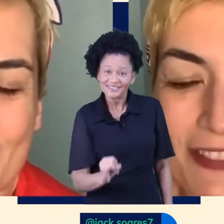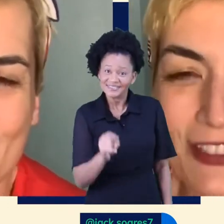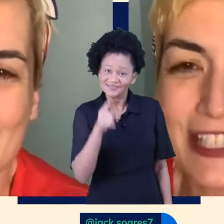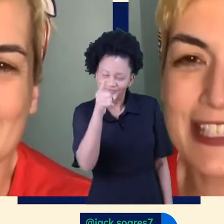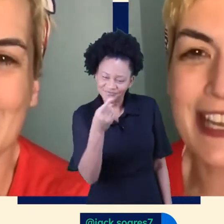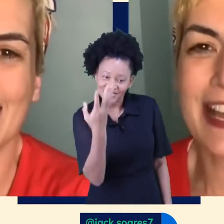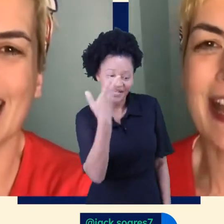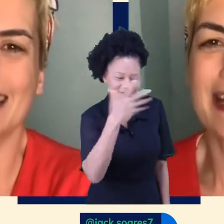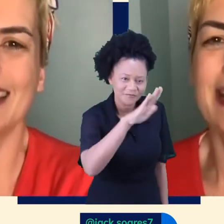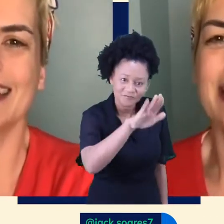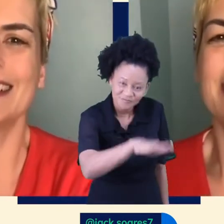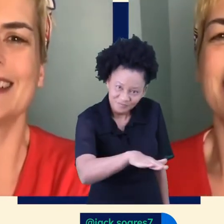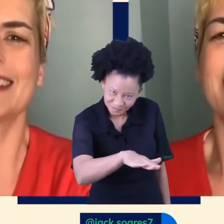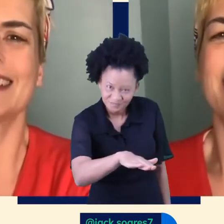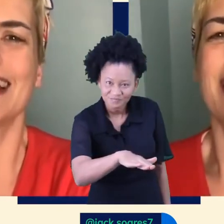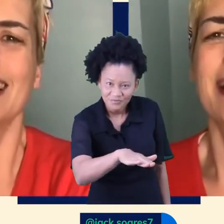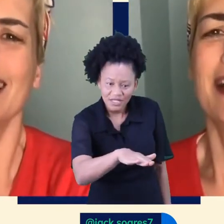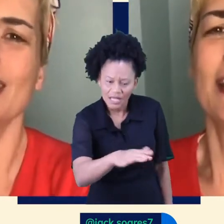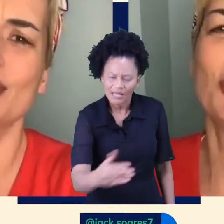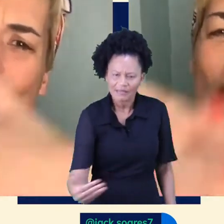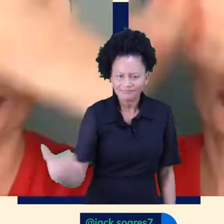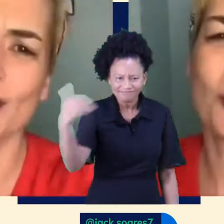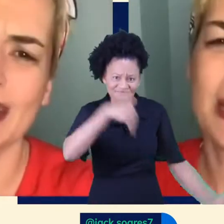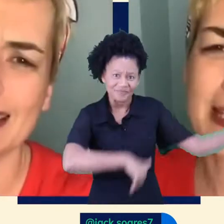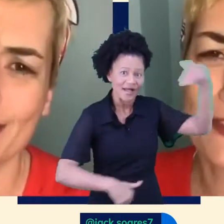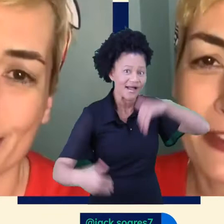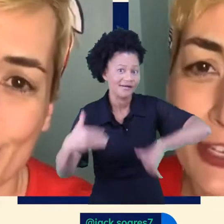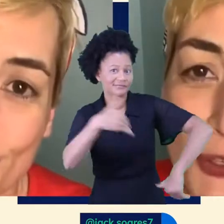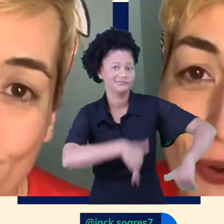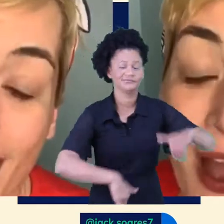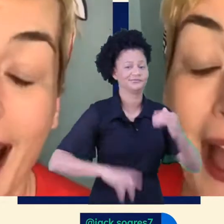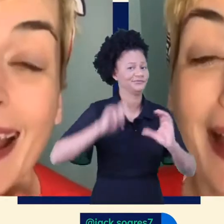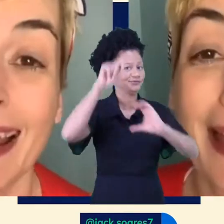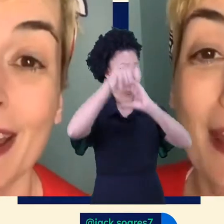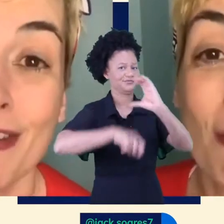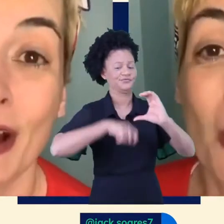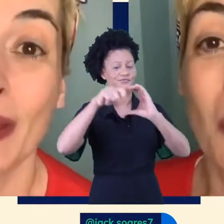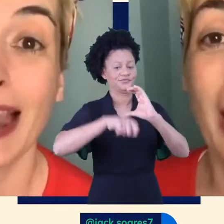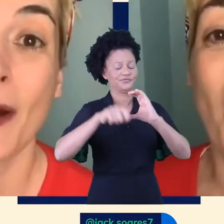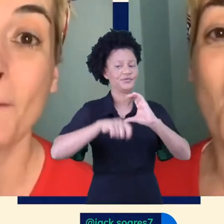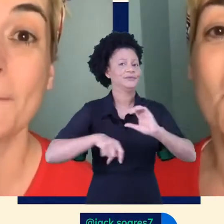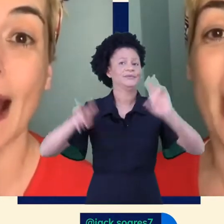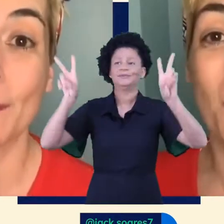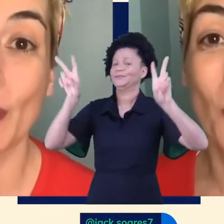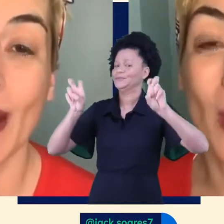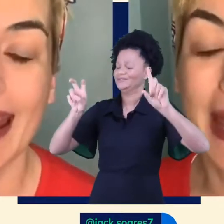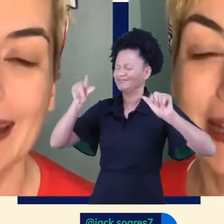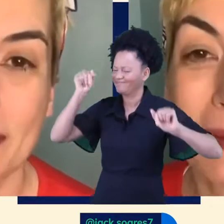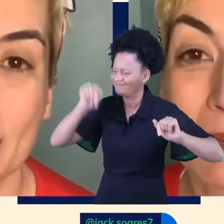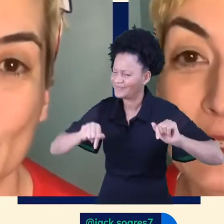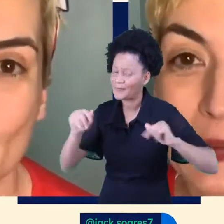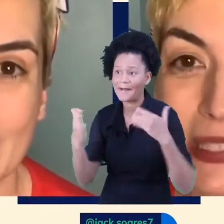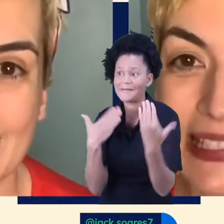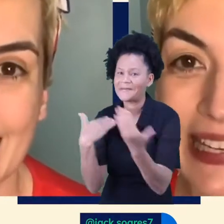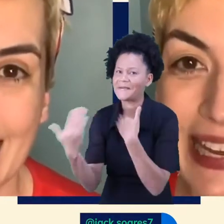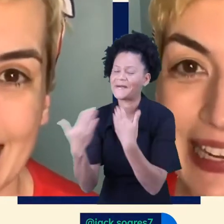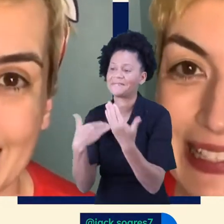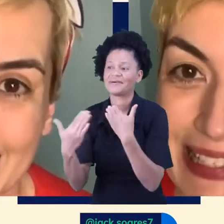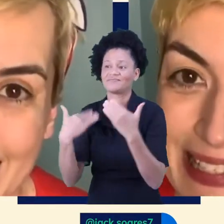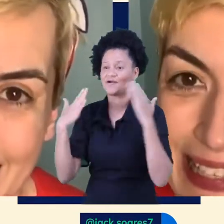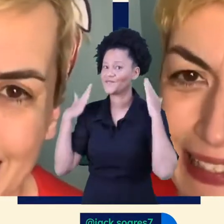Olá, se você é criança e chegou nesse vídeo, aqui vai rolar um papo entre